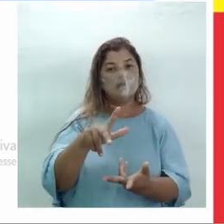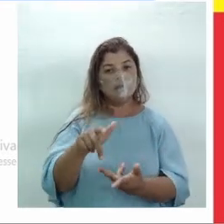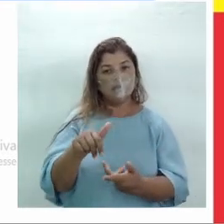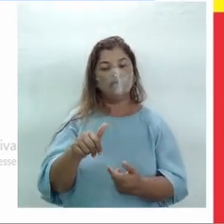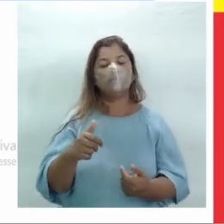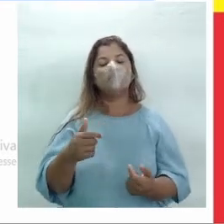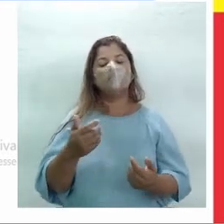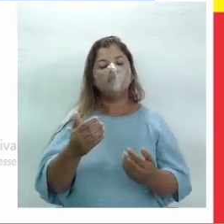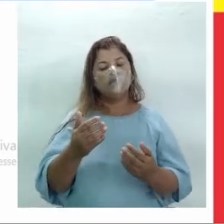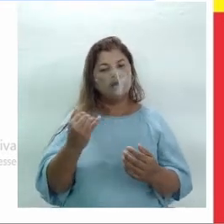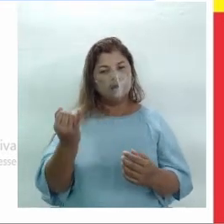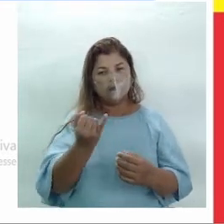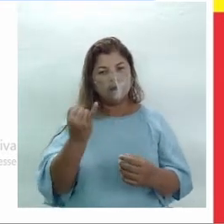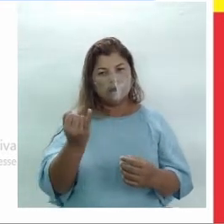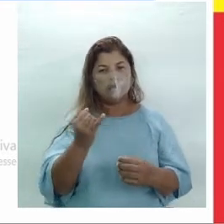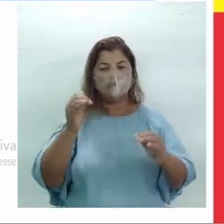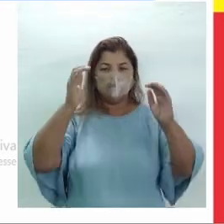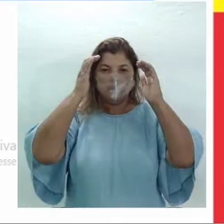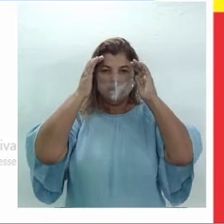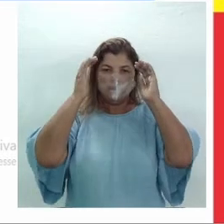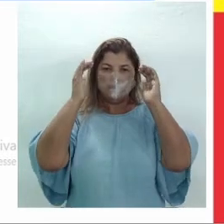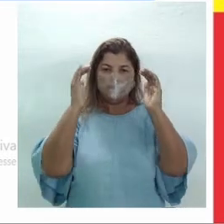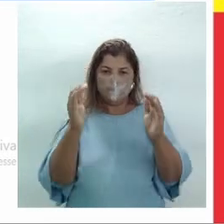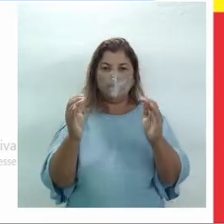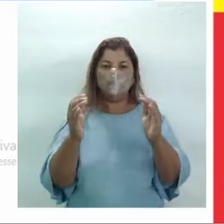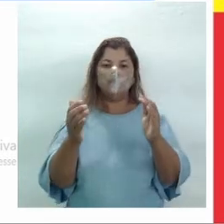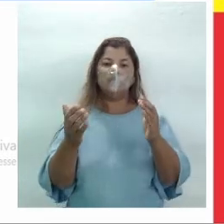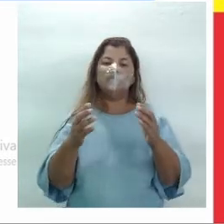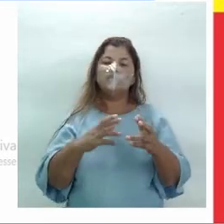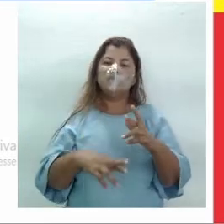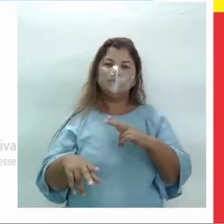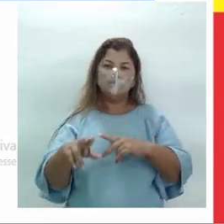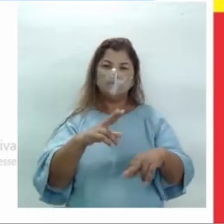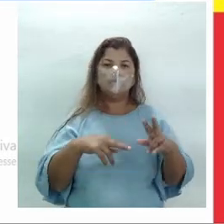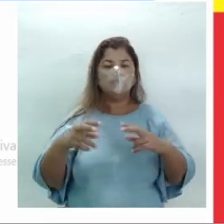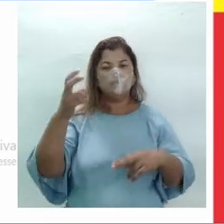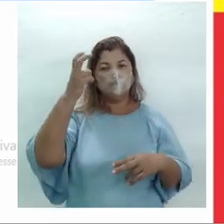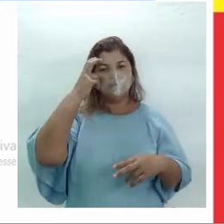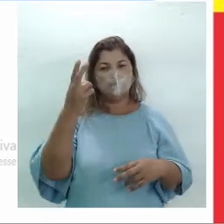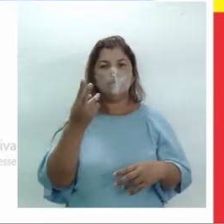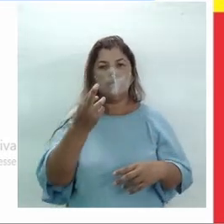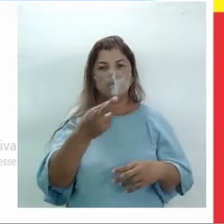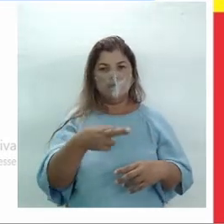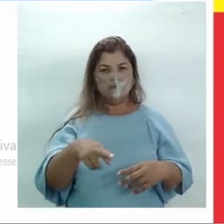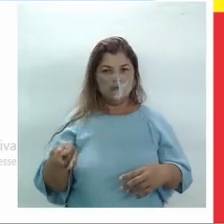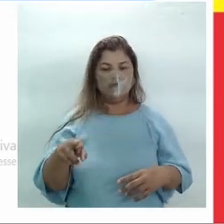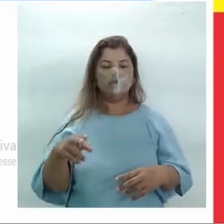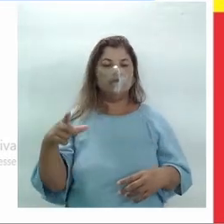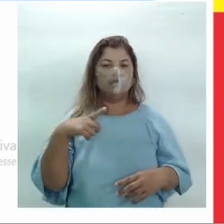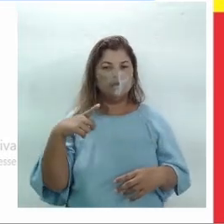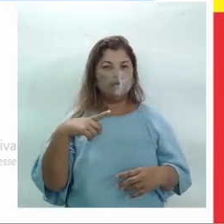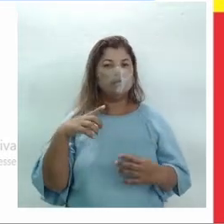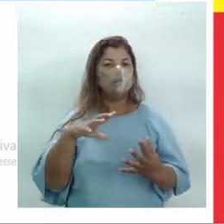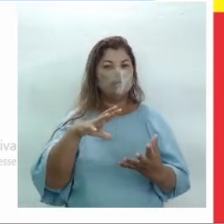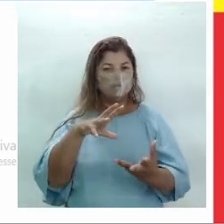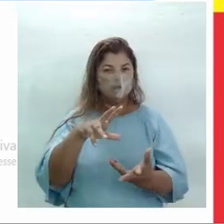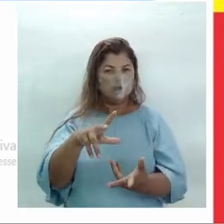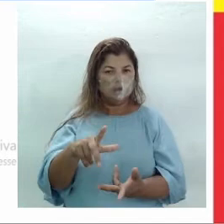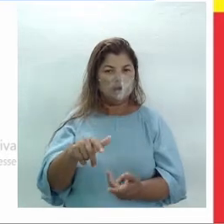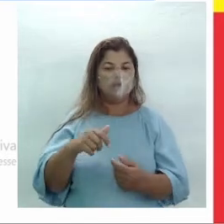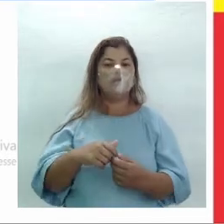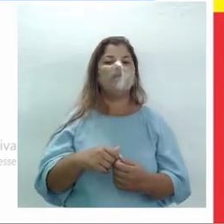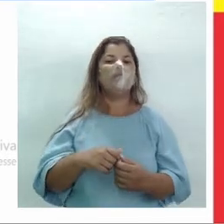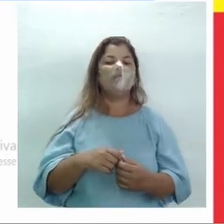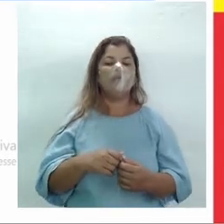entre as nações, preza e perpassa pelo respeito entre as diversas culturas e